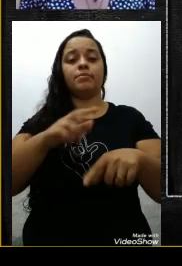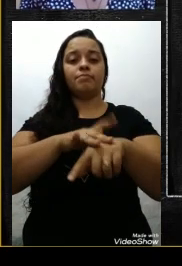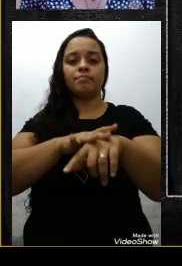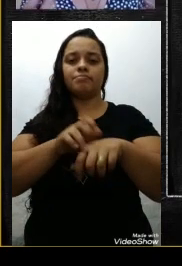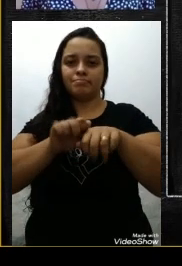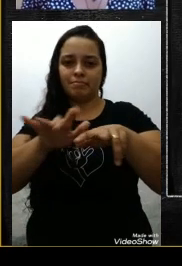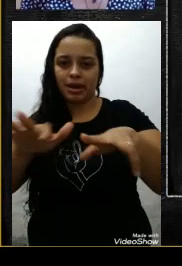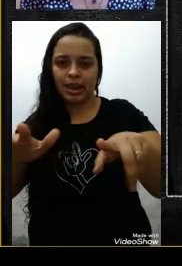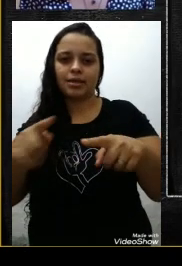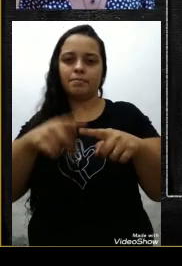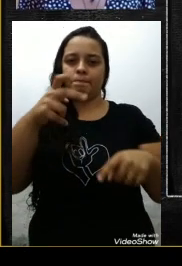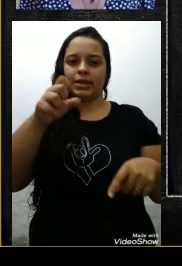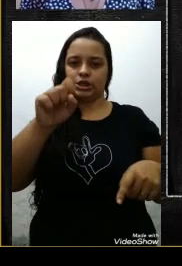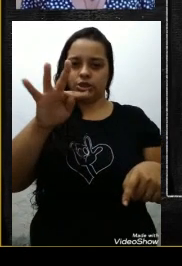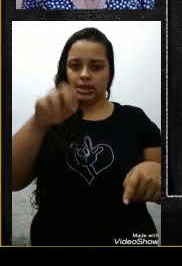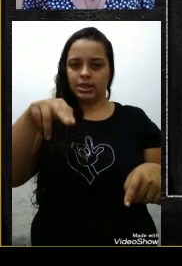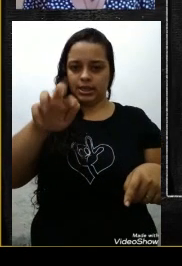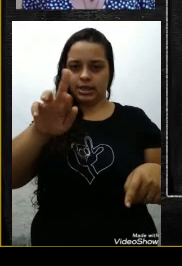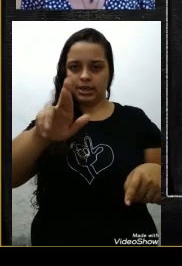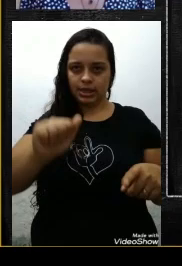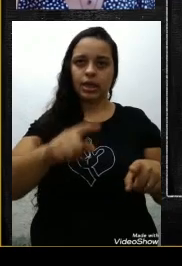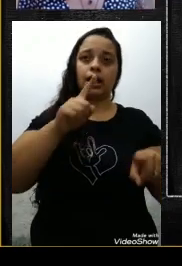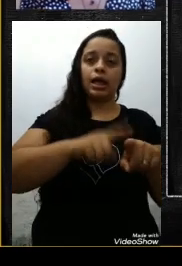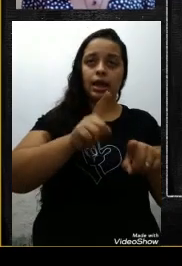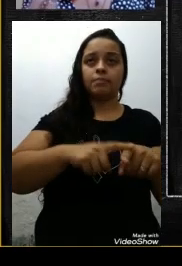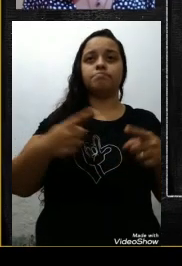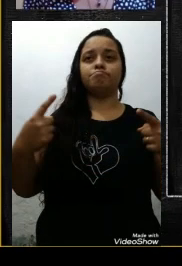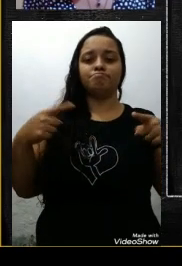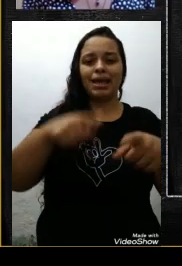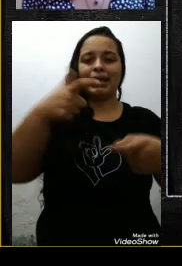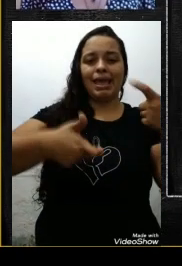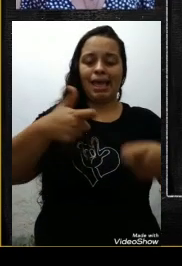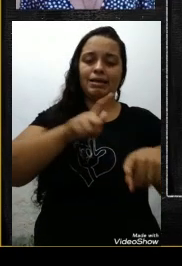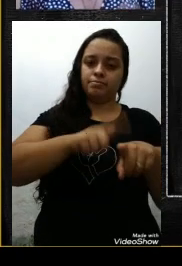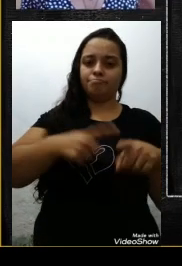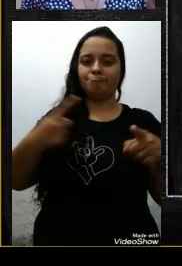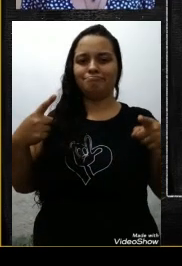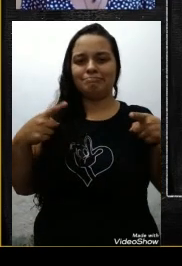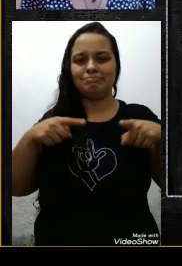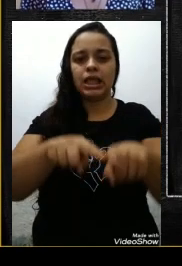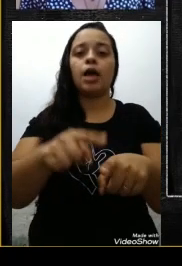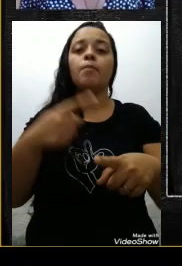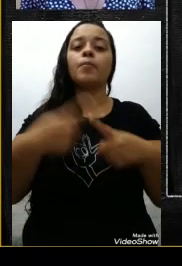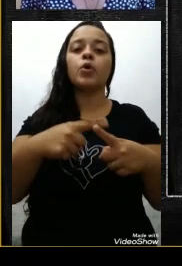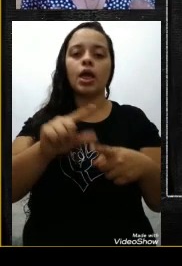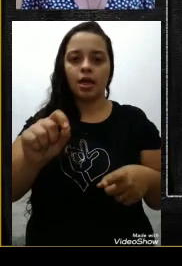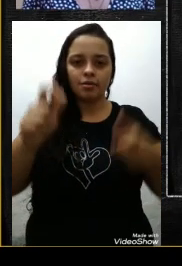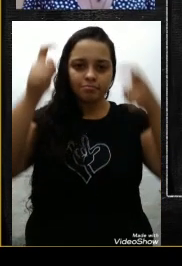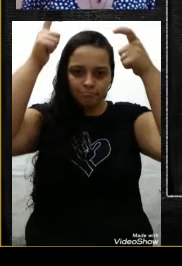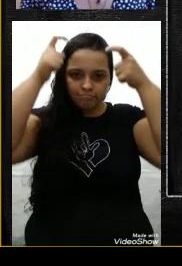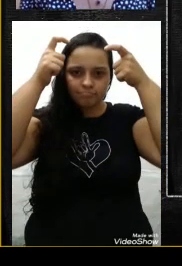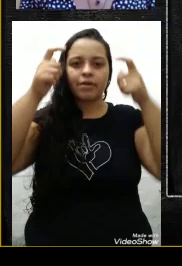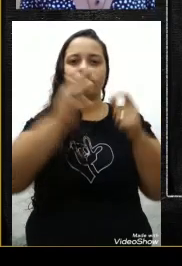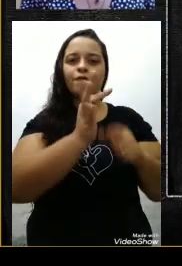e as diversas revoltas camponesas no campo e nas cidades. Foi um conflito pelo